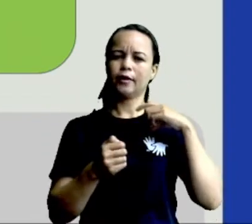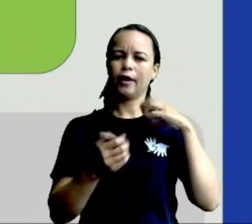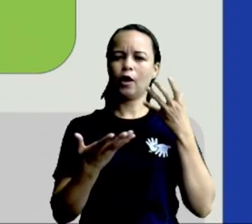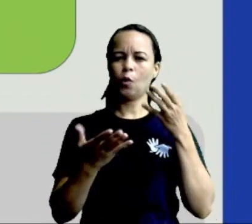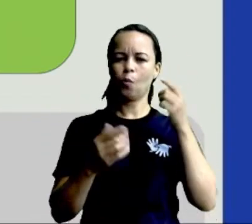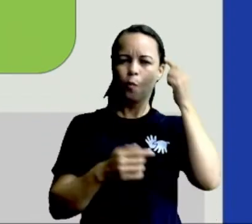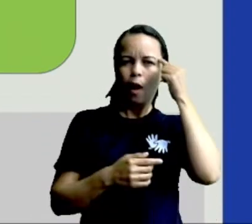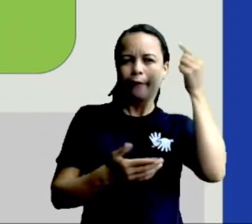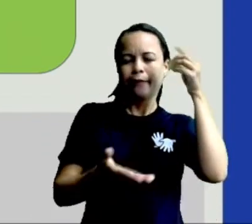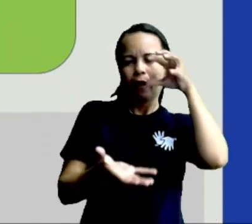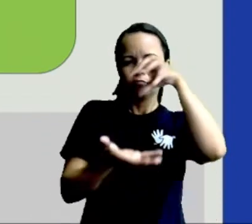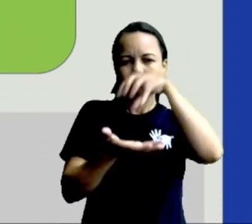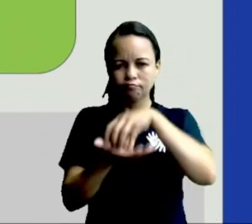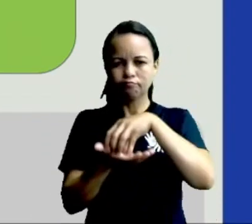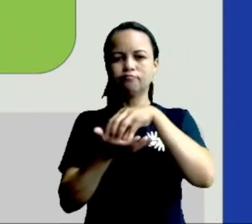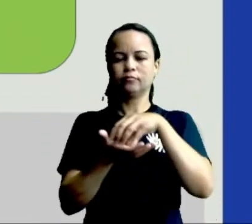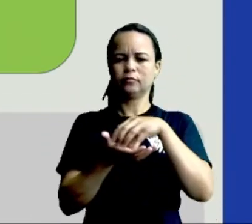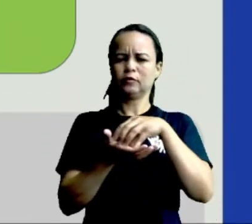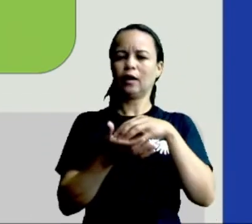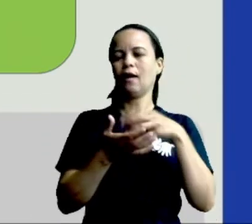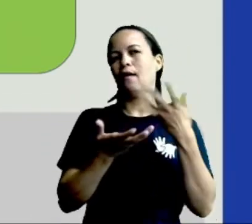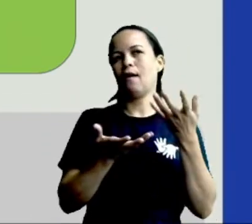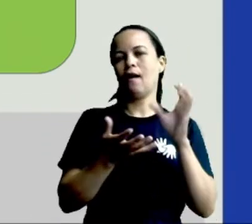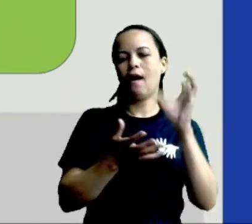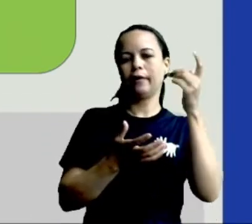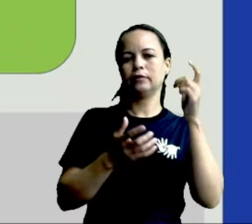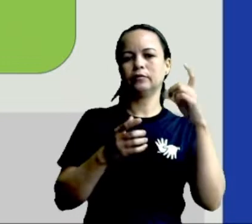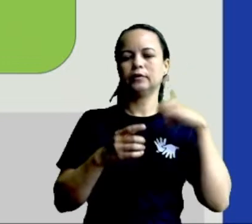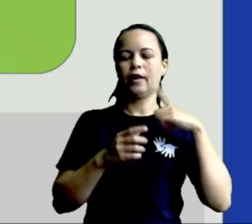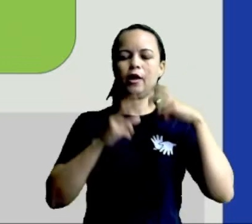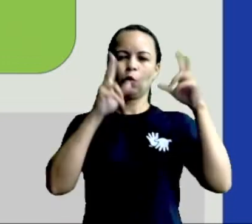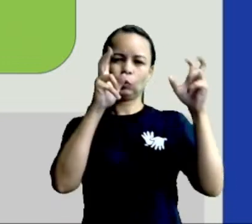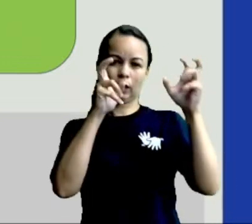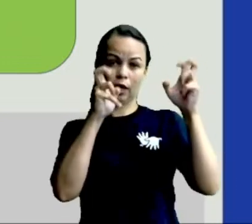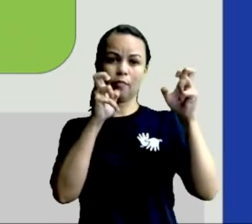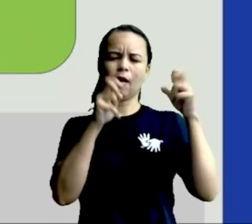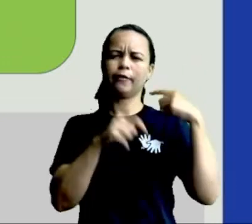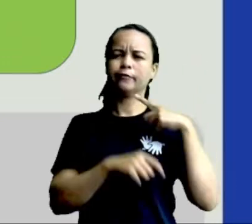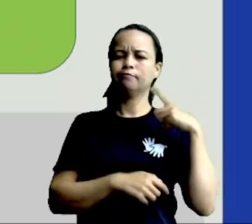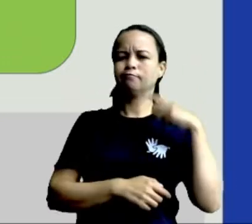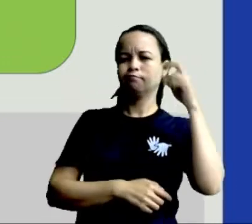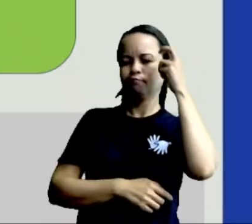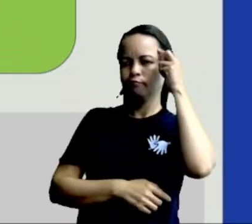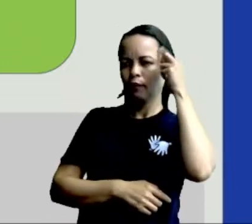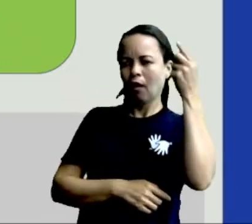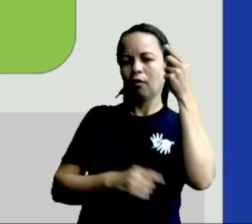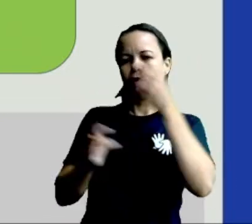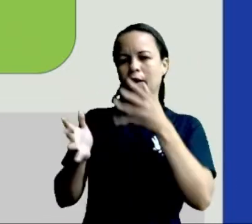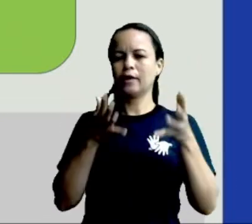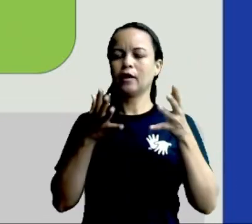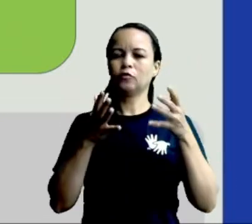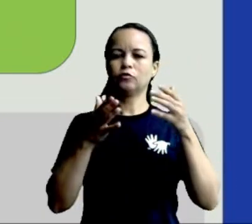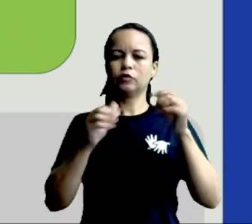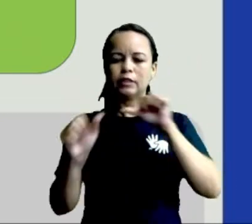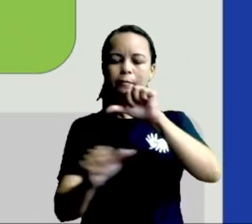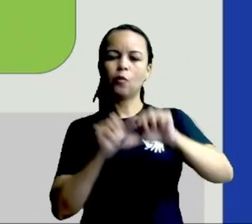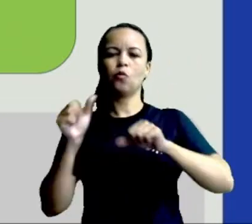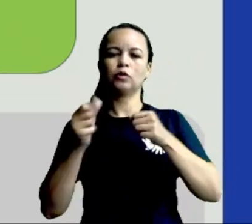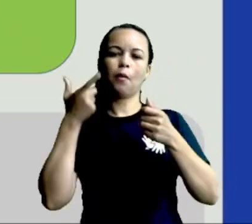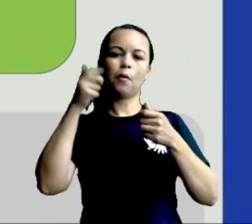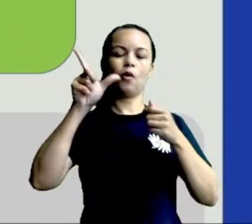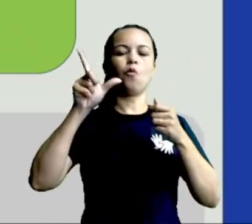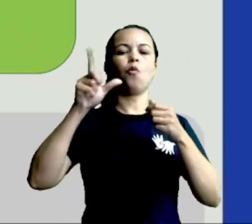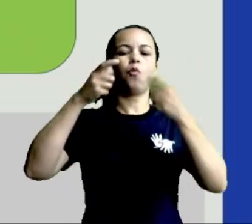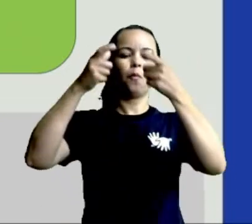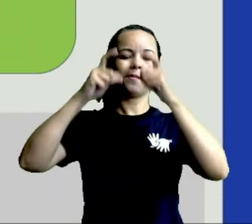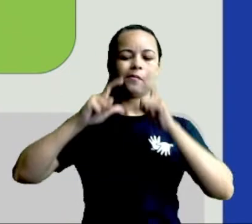Claro, você tem o teu tema e tem aquela ideia. Só que quando você muda para o próximo parágrafo, por exemplo,